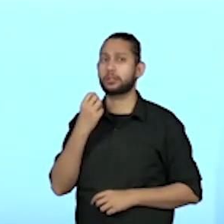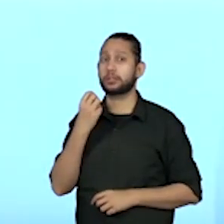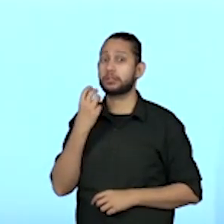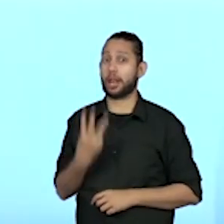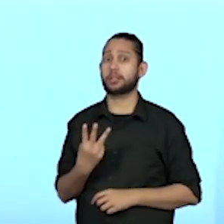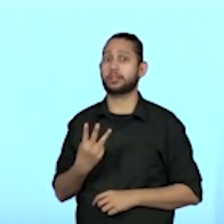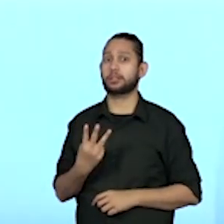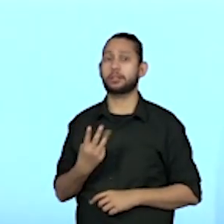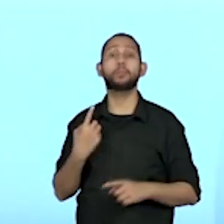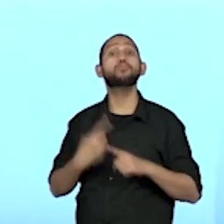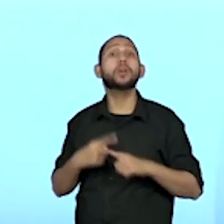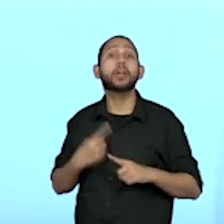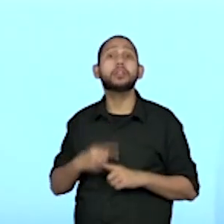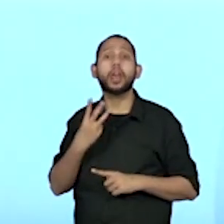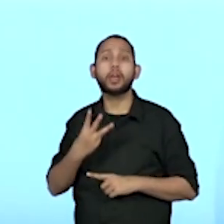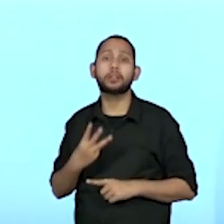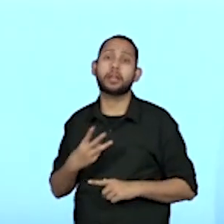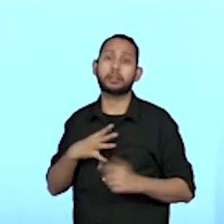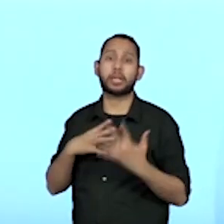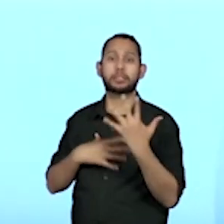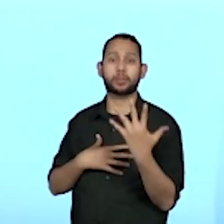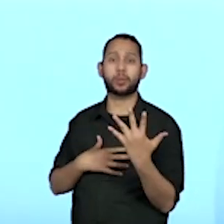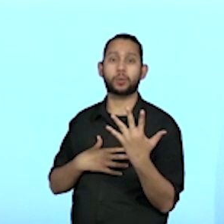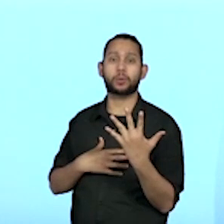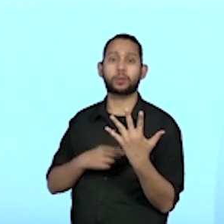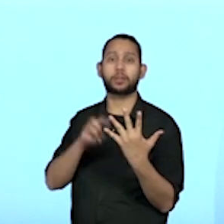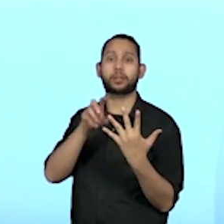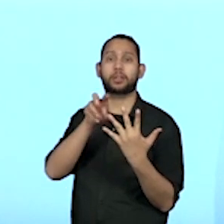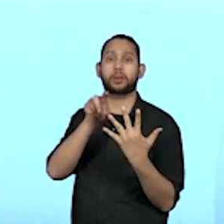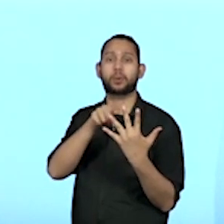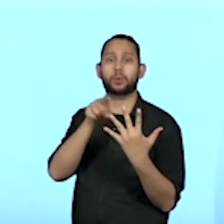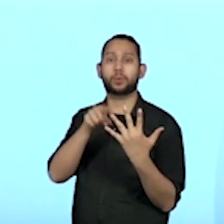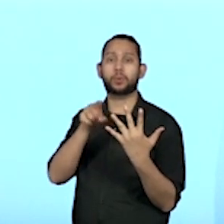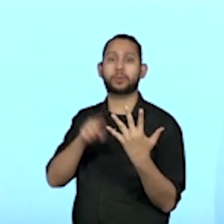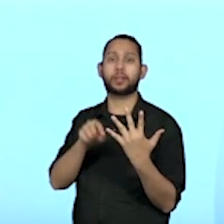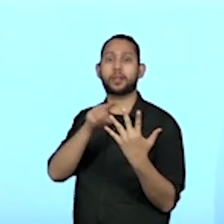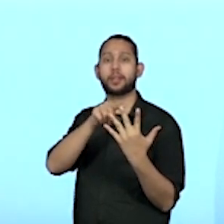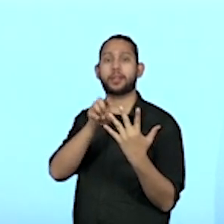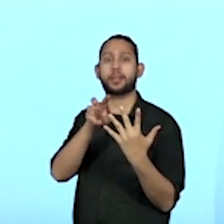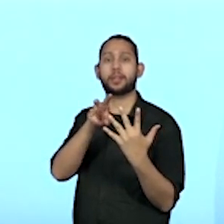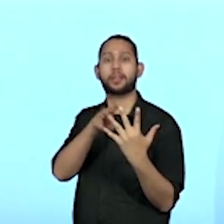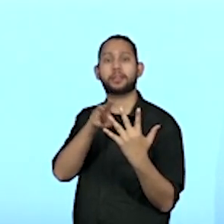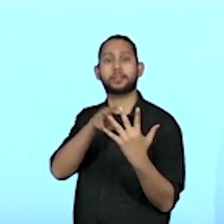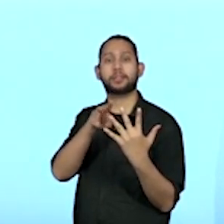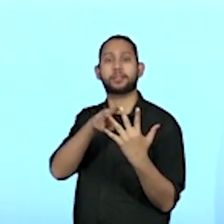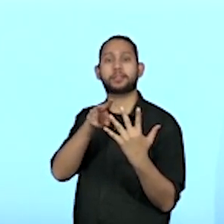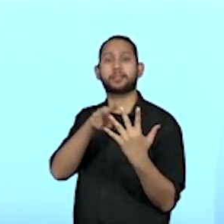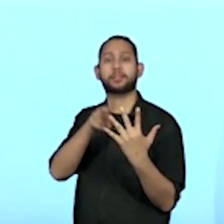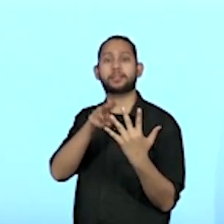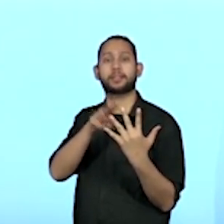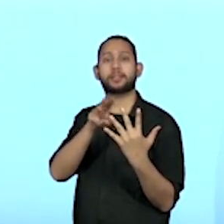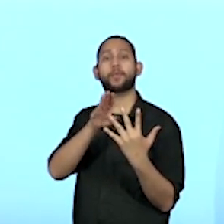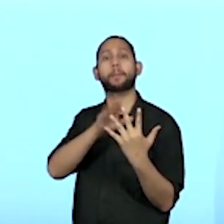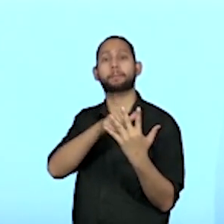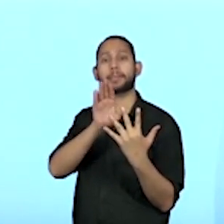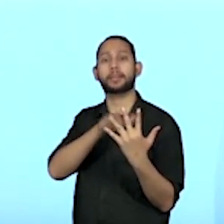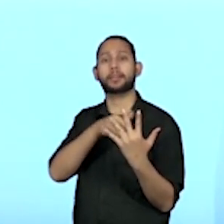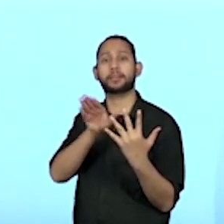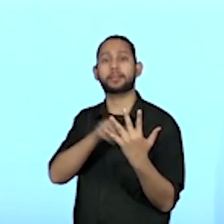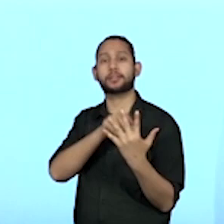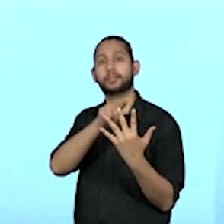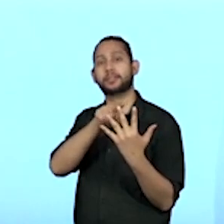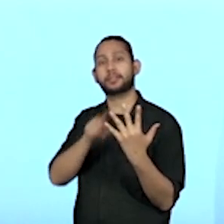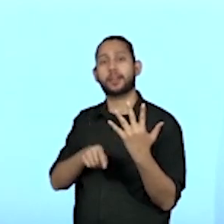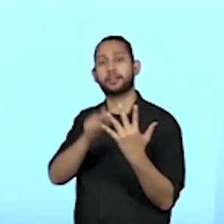que 3 partes? 3 de 5, certo? Então, eu tenho que pintar 3 de 5,